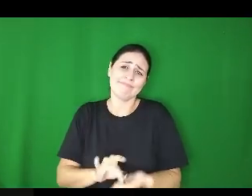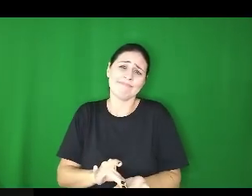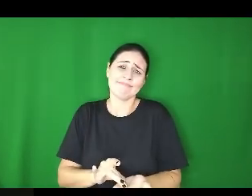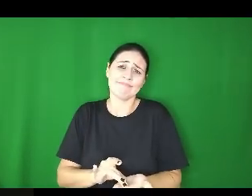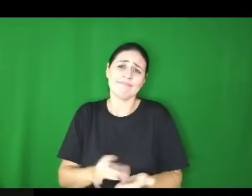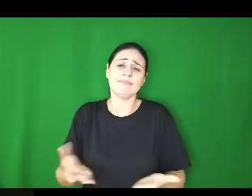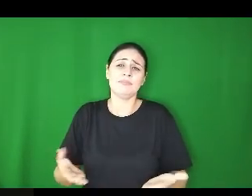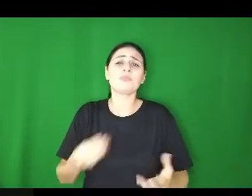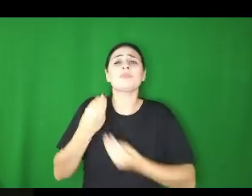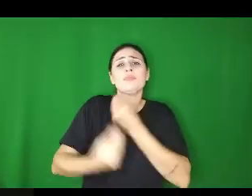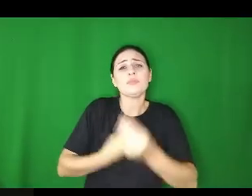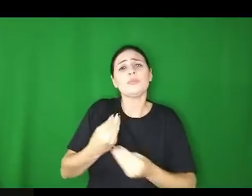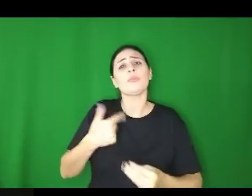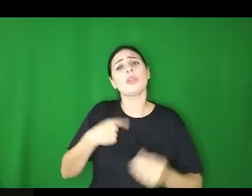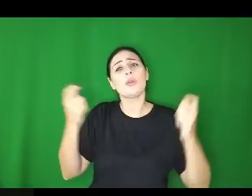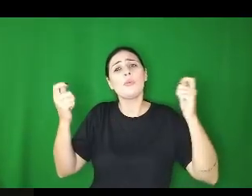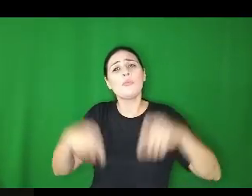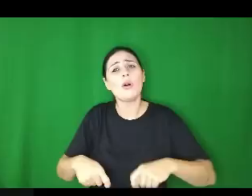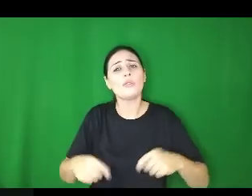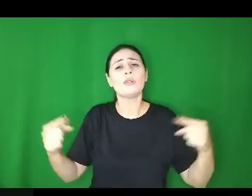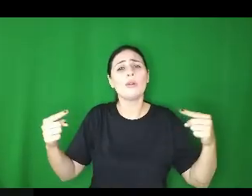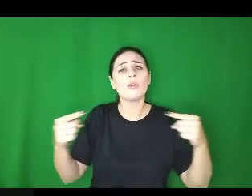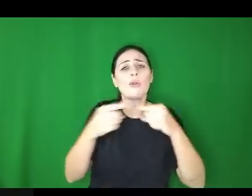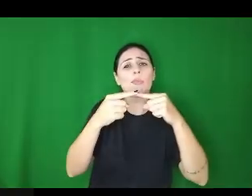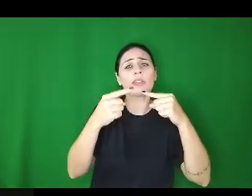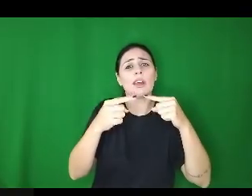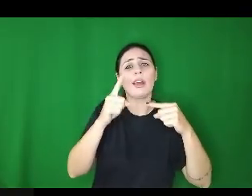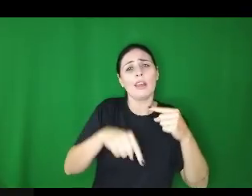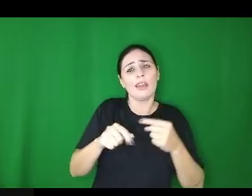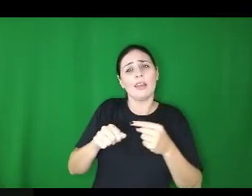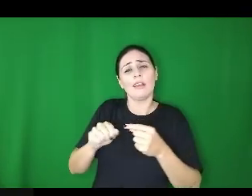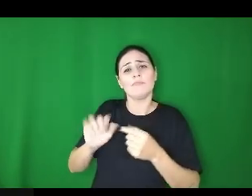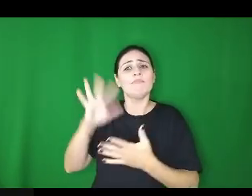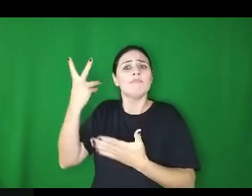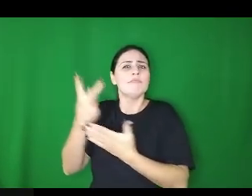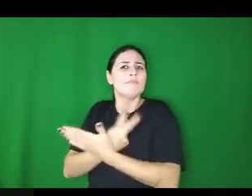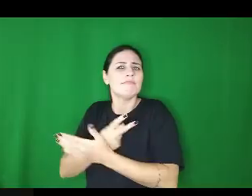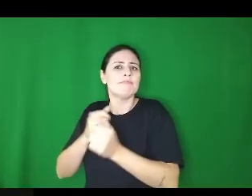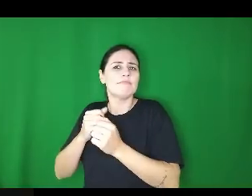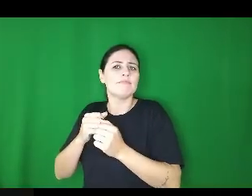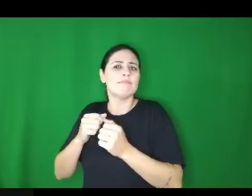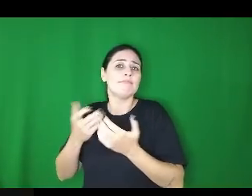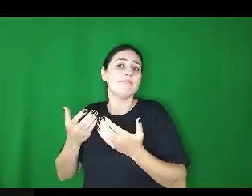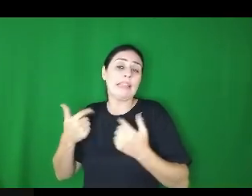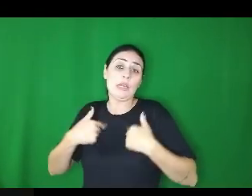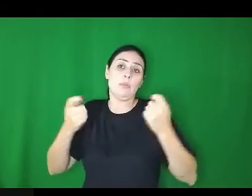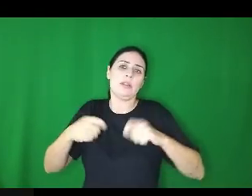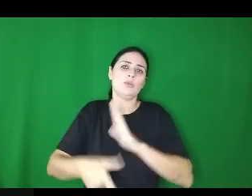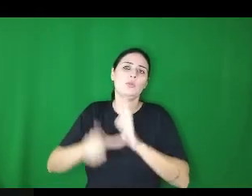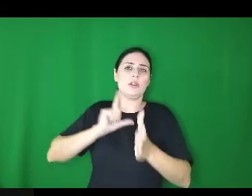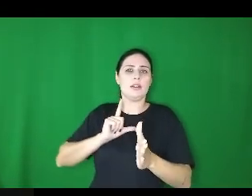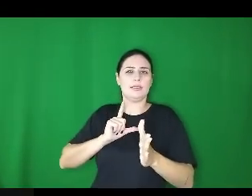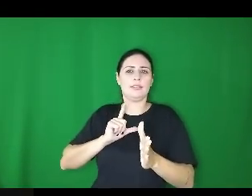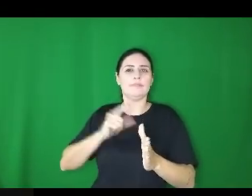muitas vezes, olhar para ver e falar assim, agora eu entendi por que está assim. Né? Então, então, eu já achava que ele